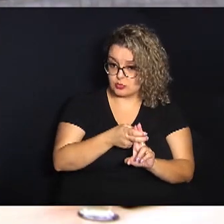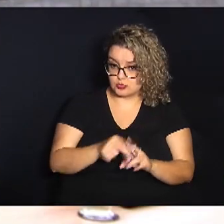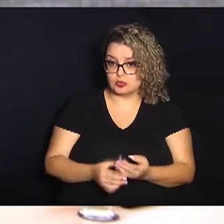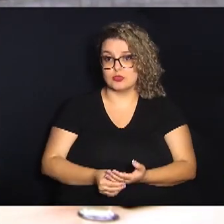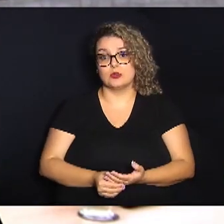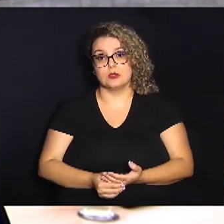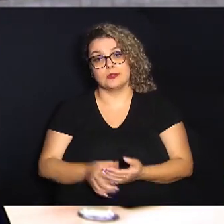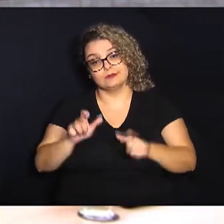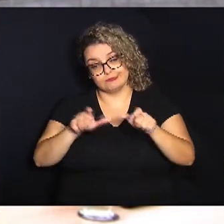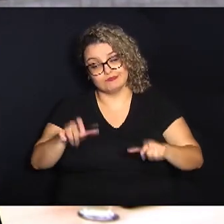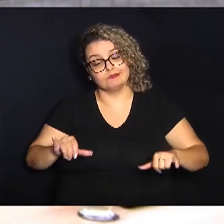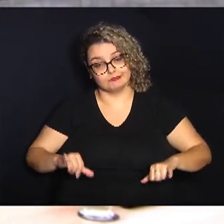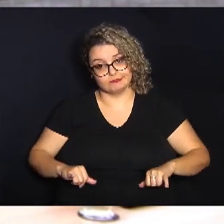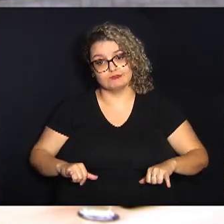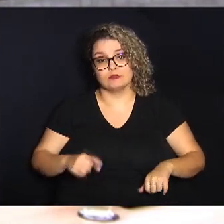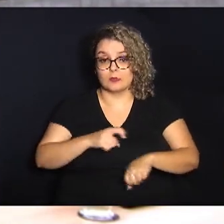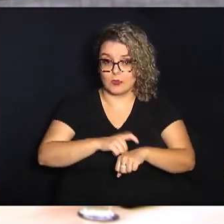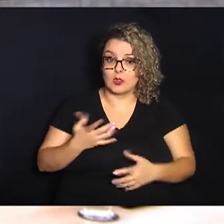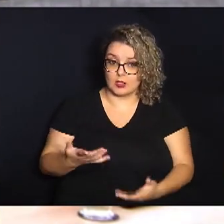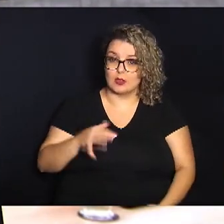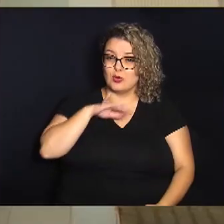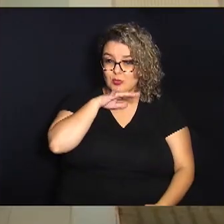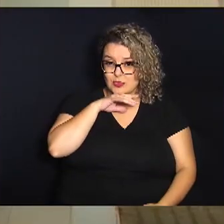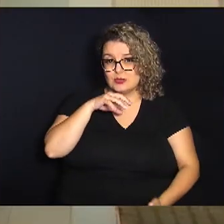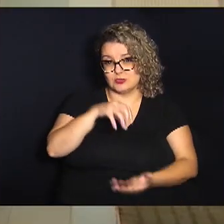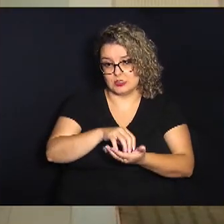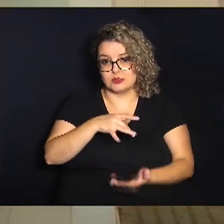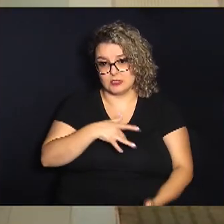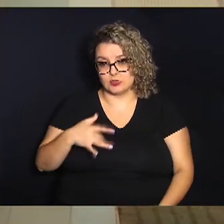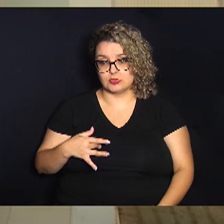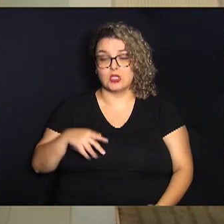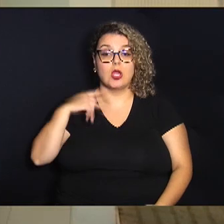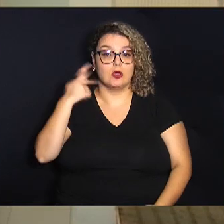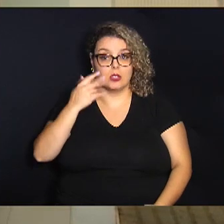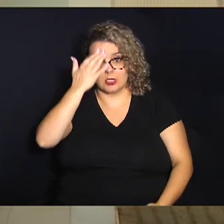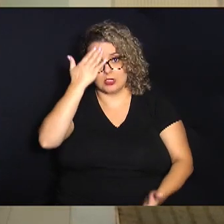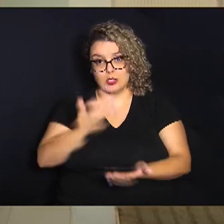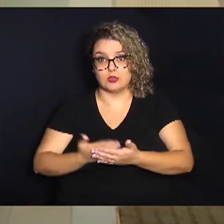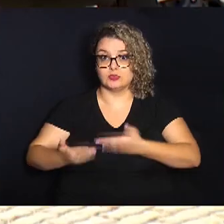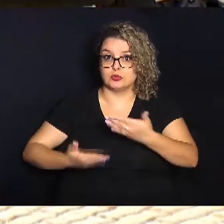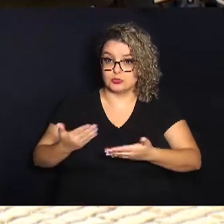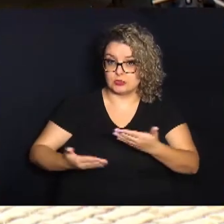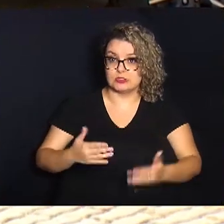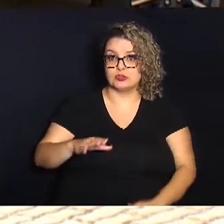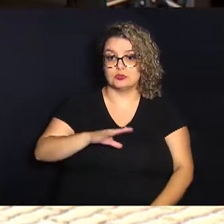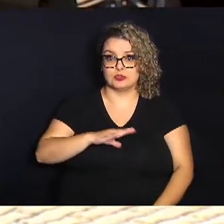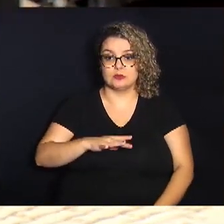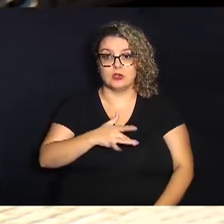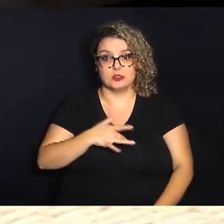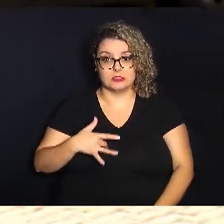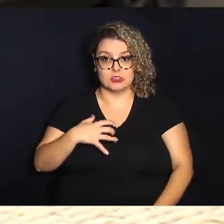estão sofrendo com essa situação muito ruim ali no centro de saúde. O vereador acredita que o Serviço Municipal de Saúde está nessa